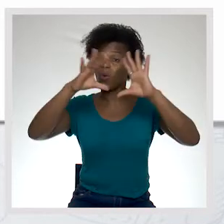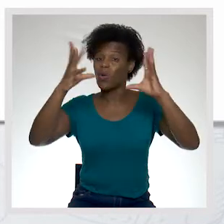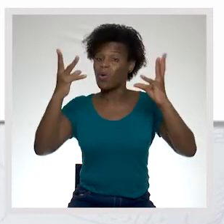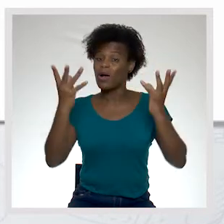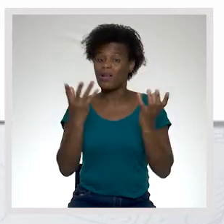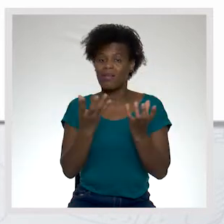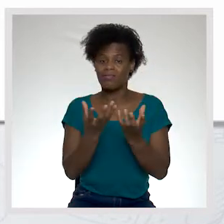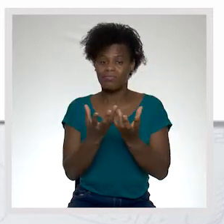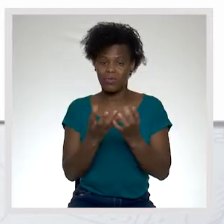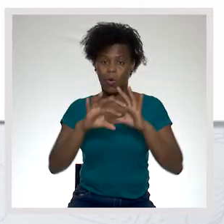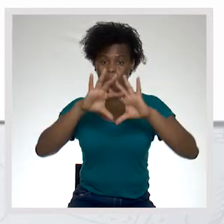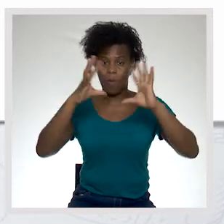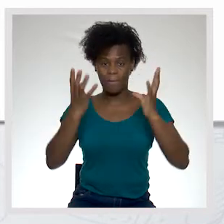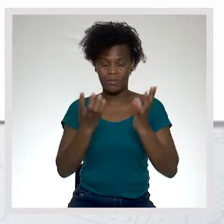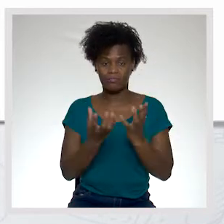global?